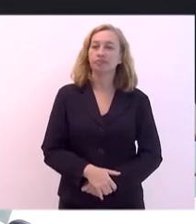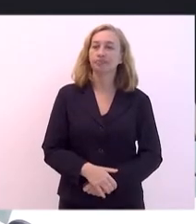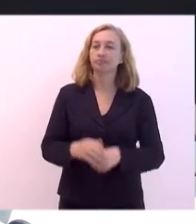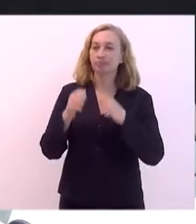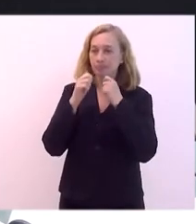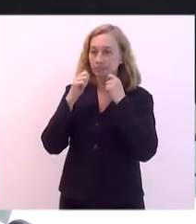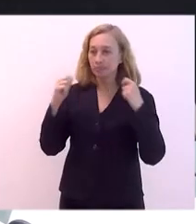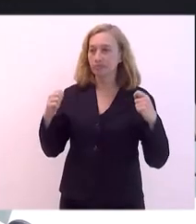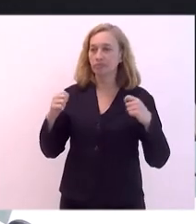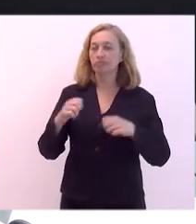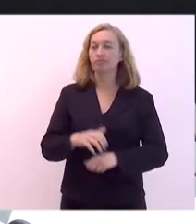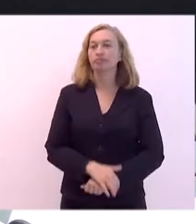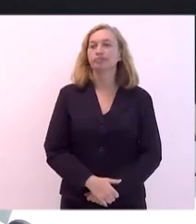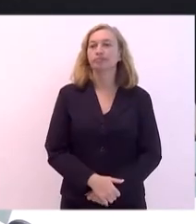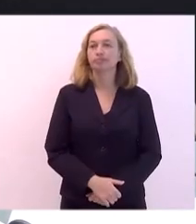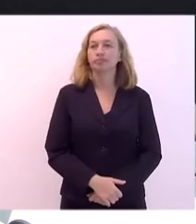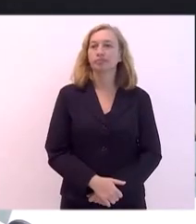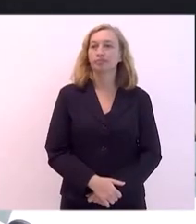assessoria,